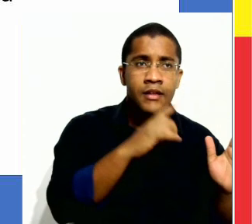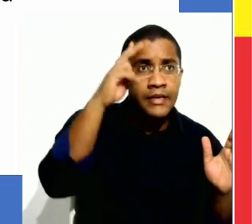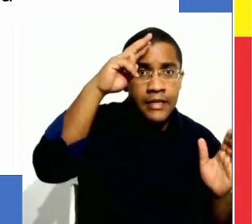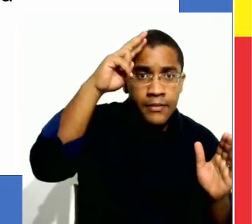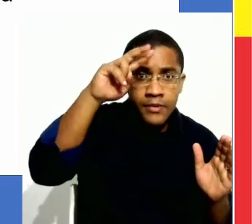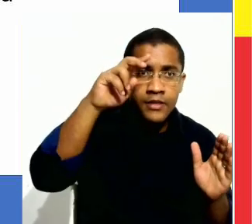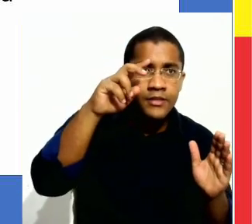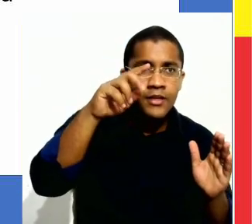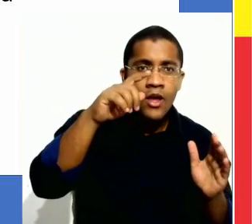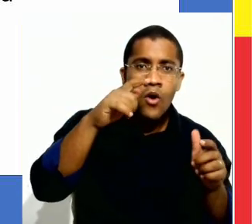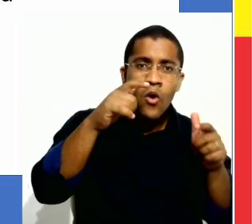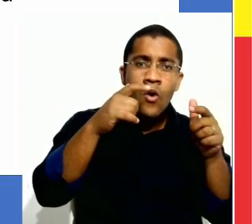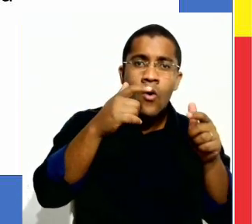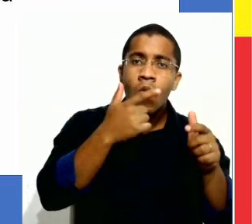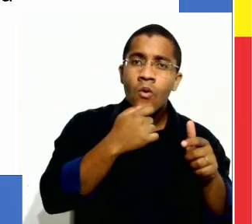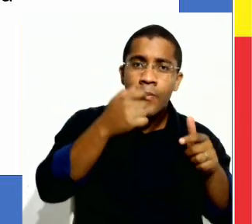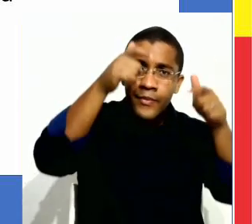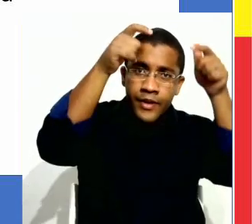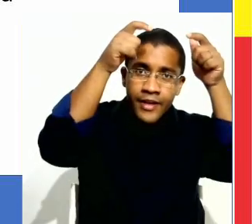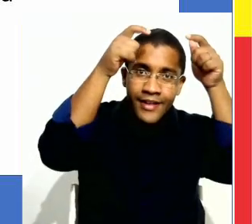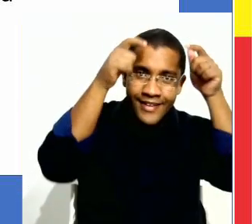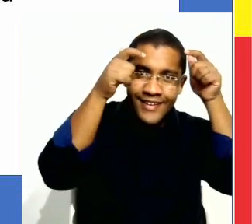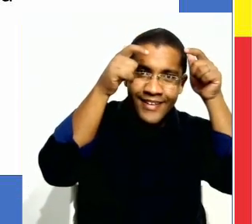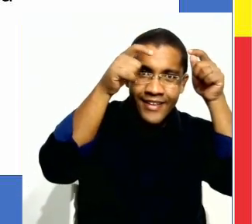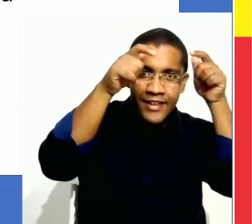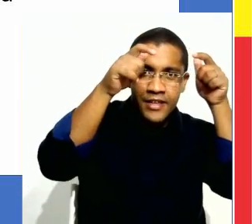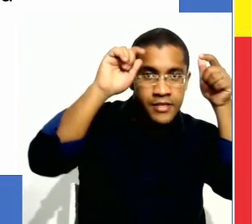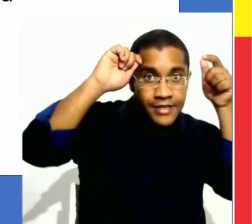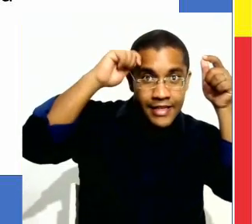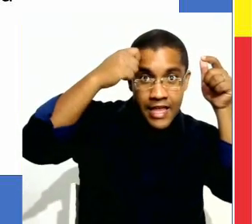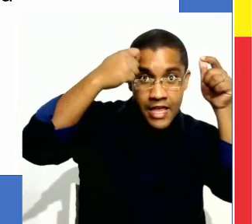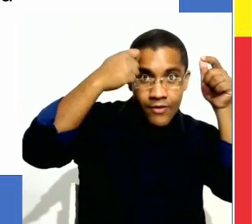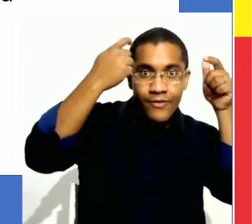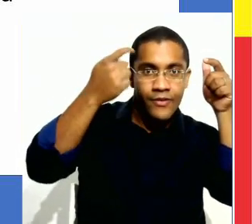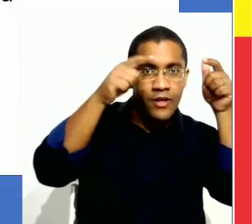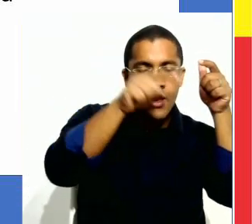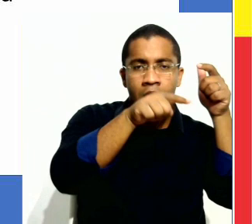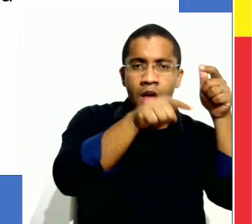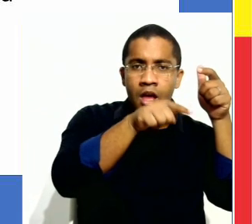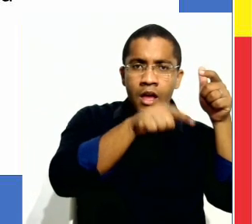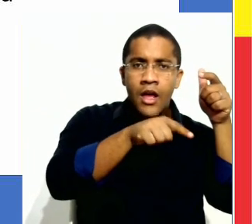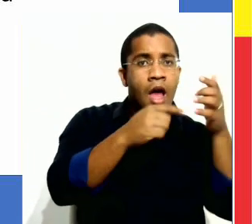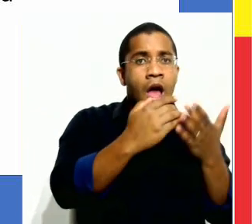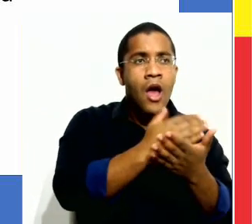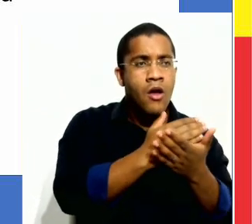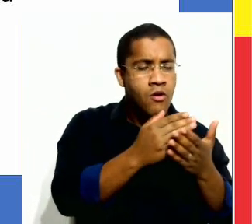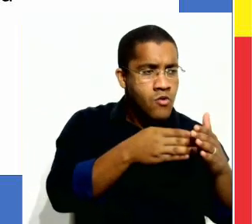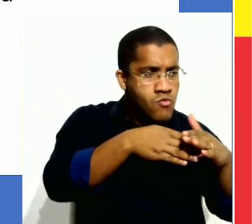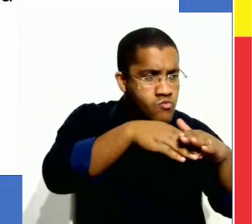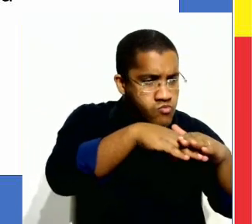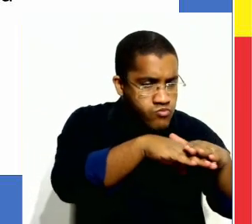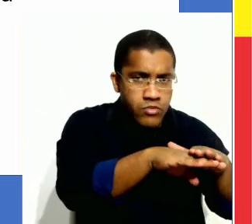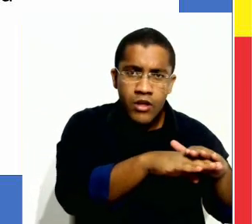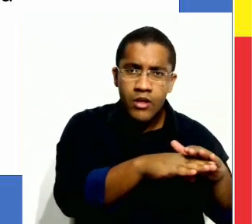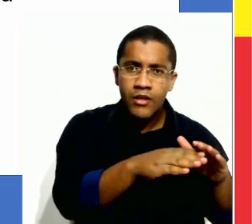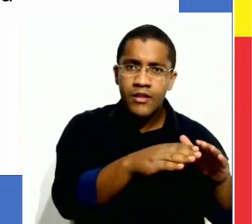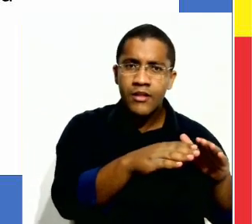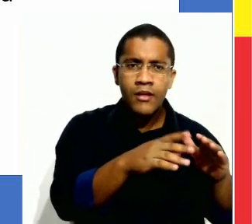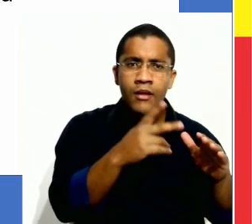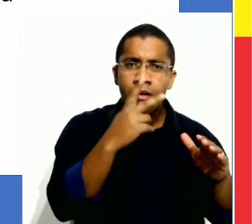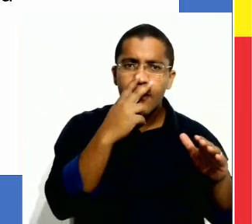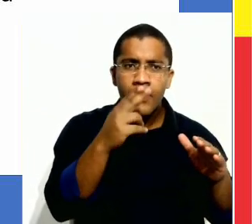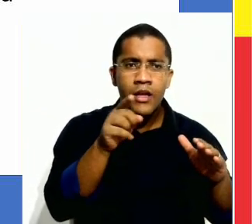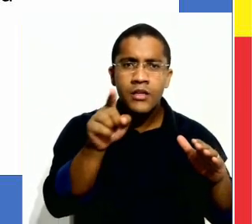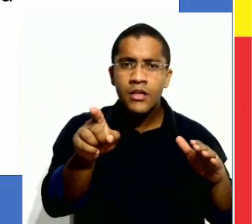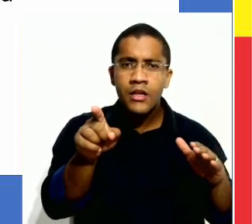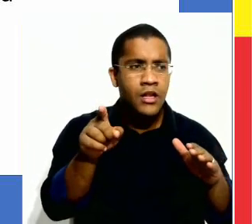dos faraós negros. Algumas estavam destruídas e enterradas, como forma de